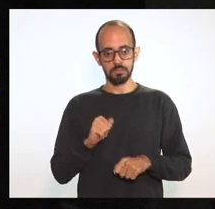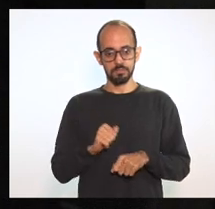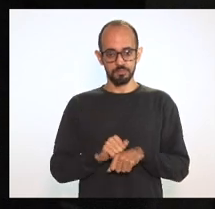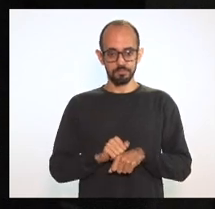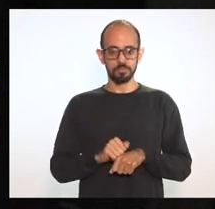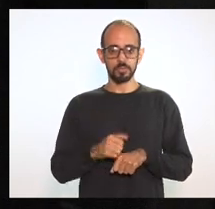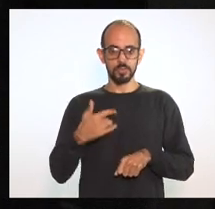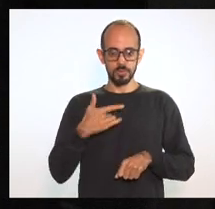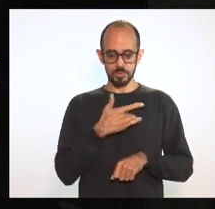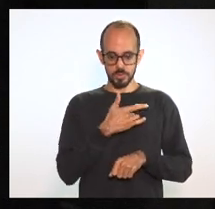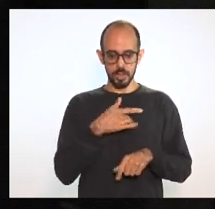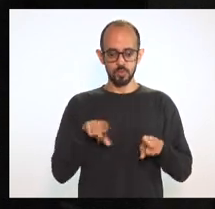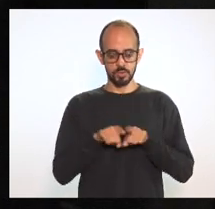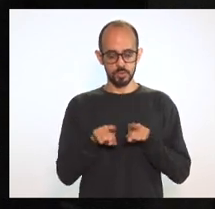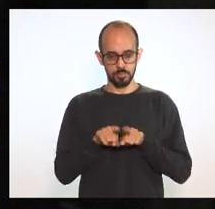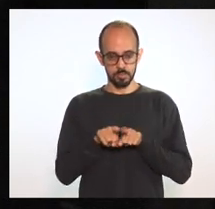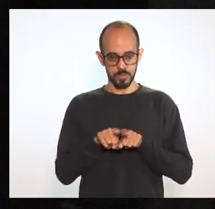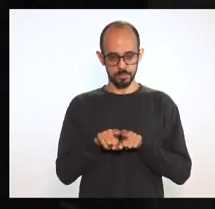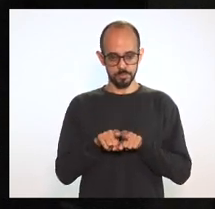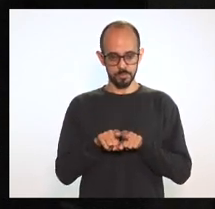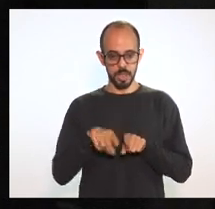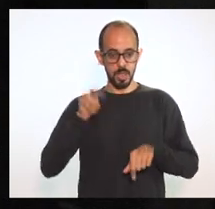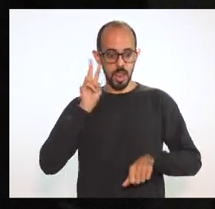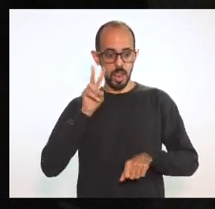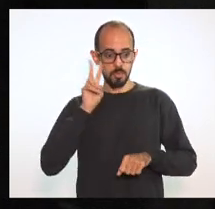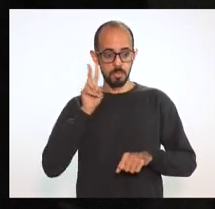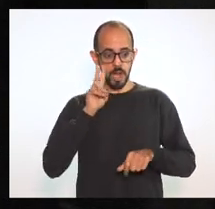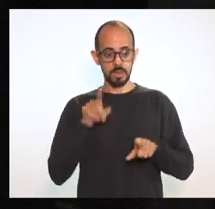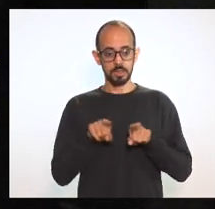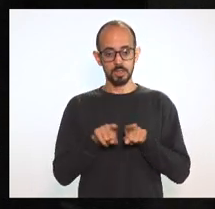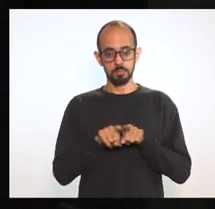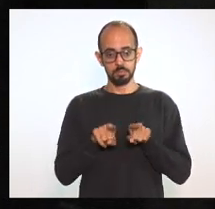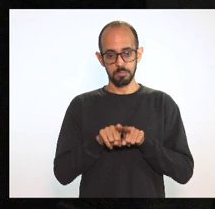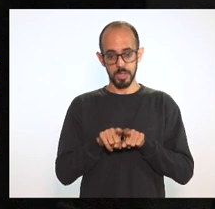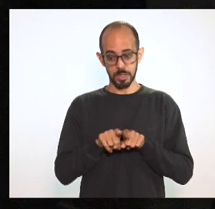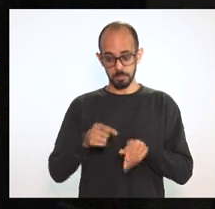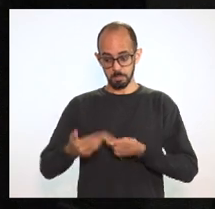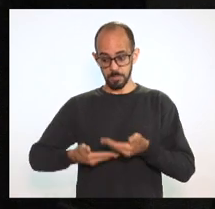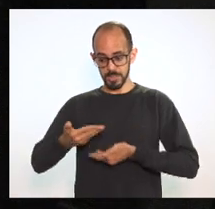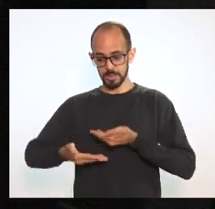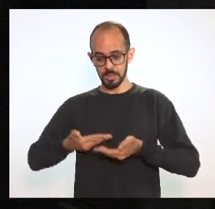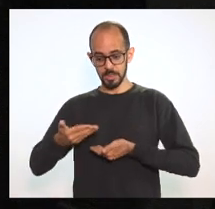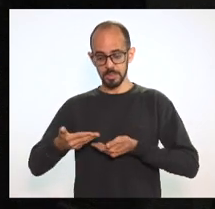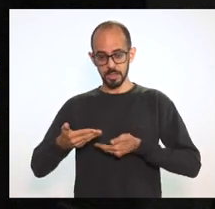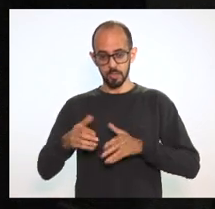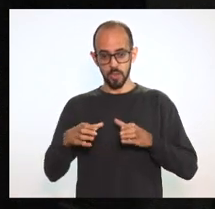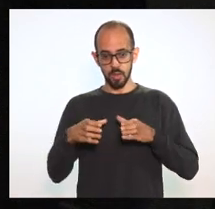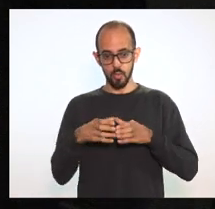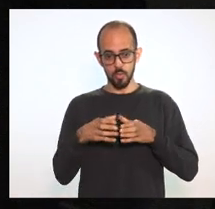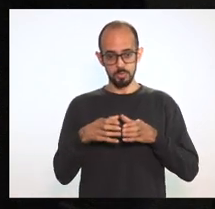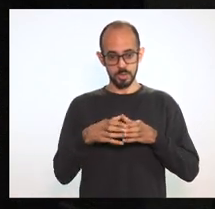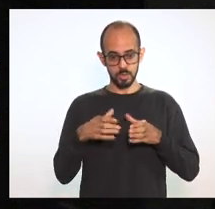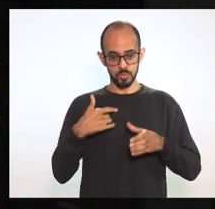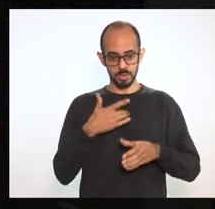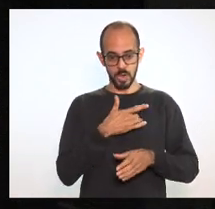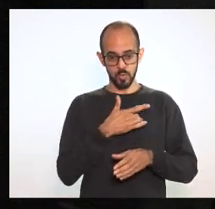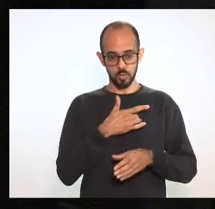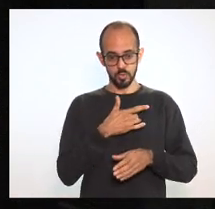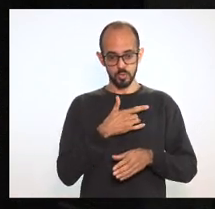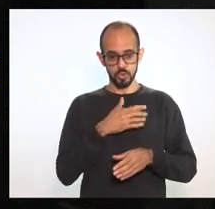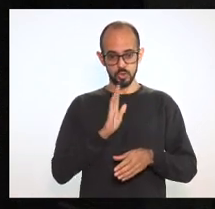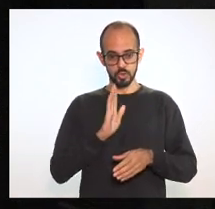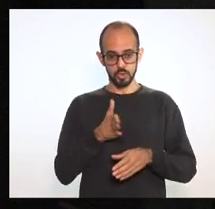Saúde também. Lembrando aqui que a Comissão de Educação, em parceria com a Comissão de Saúde,